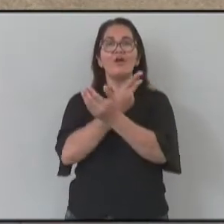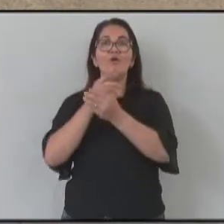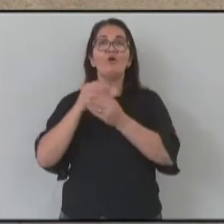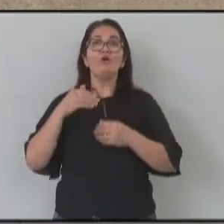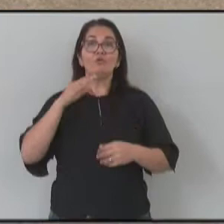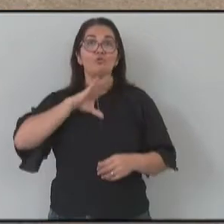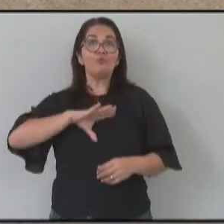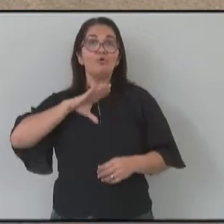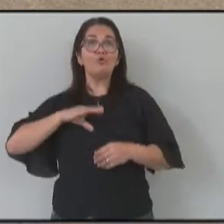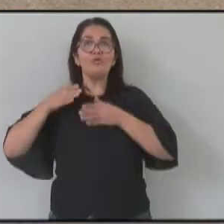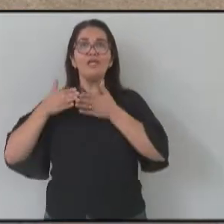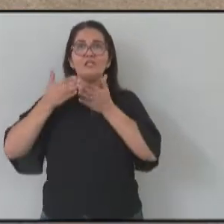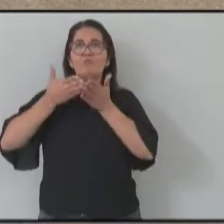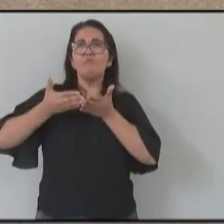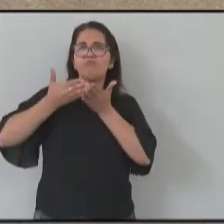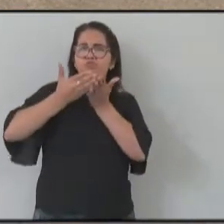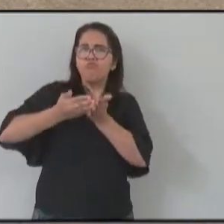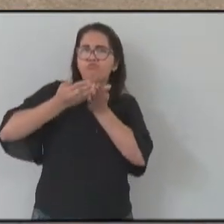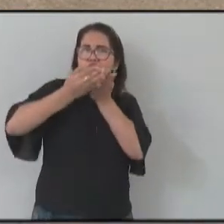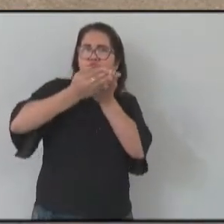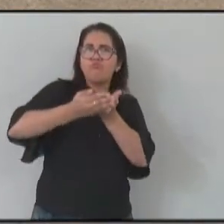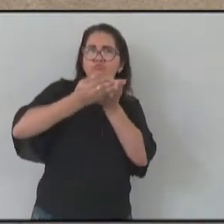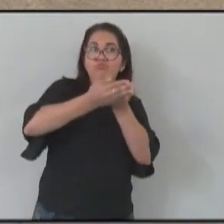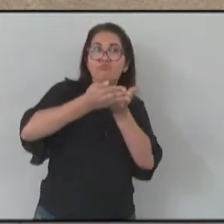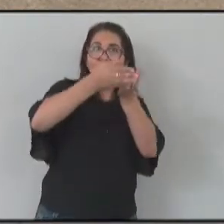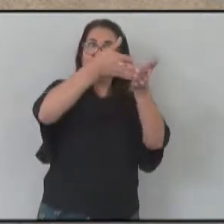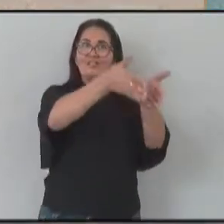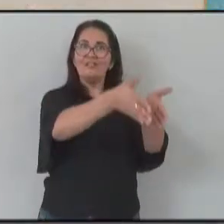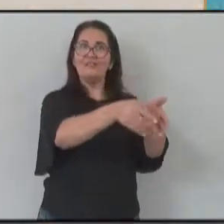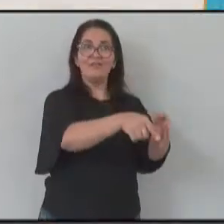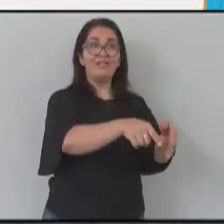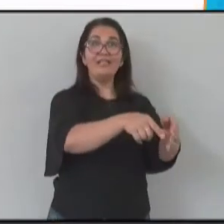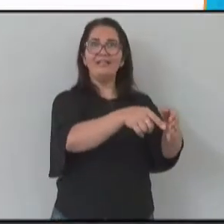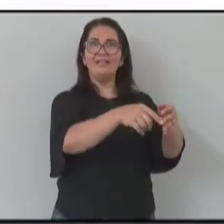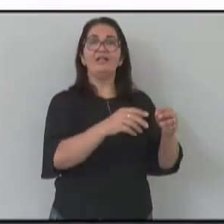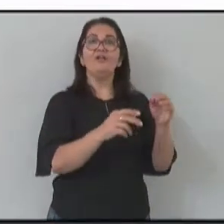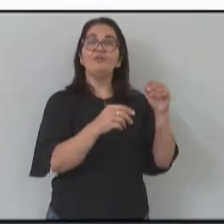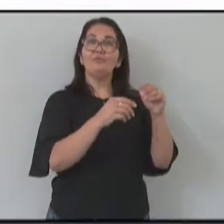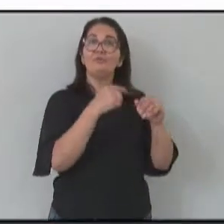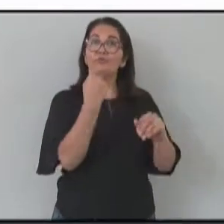nosso país no ano de 1500.